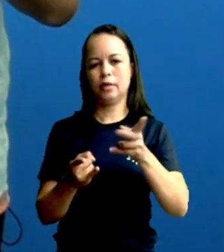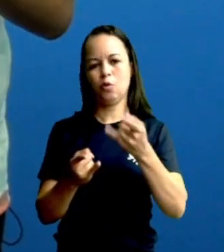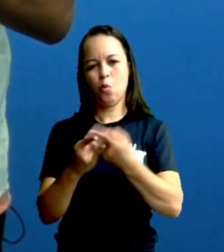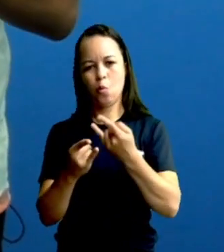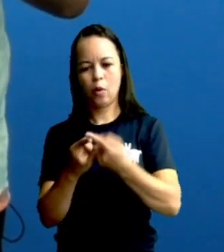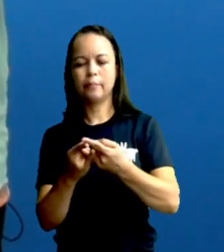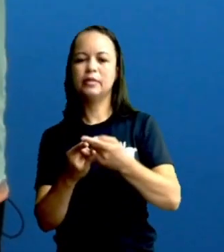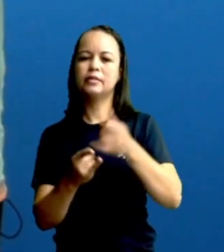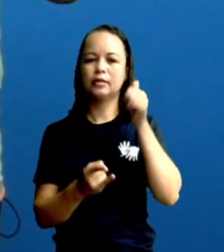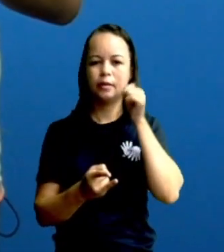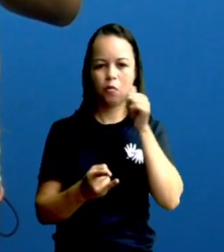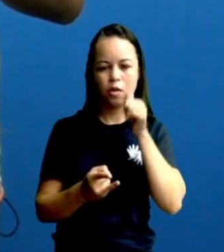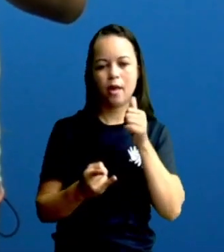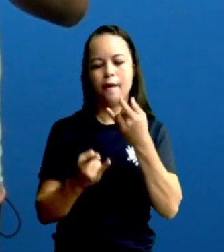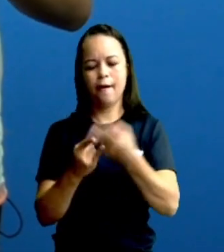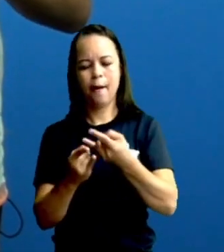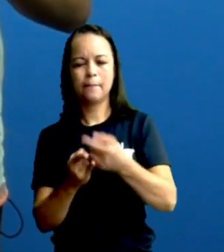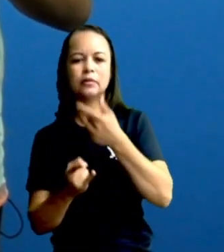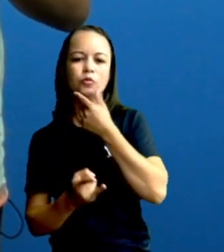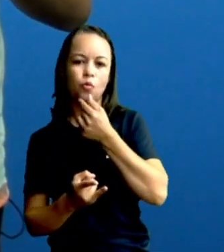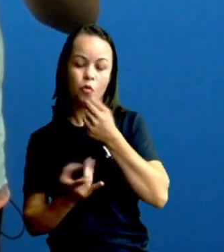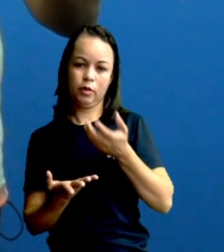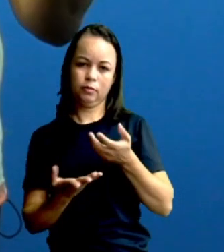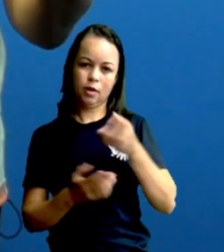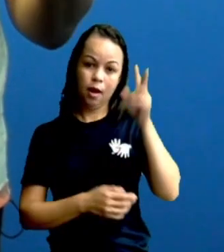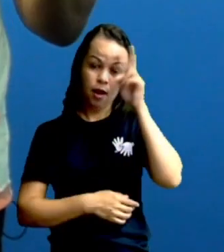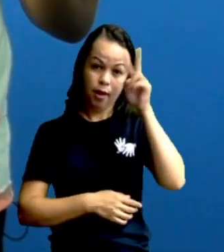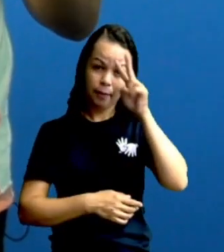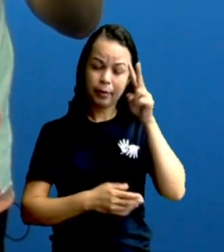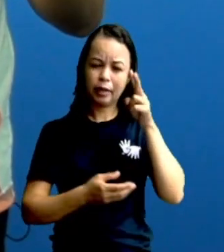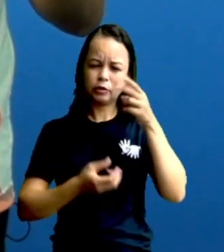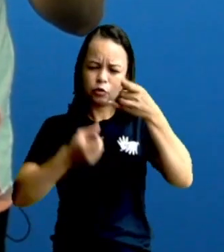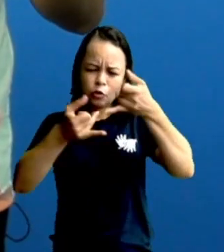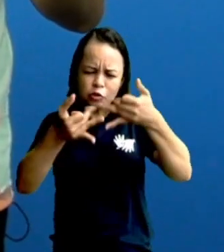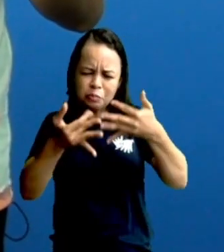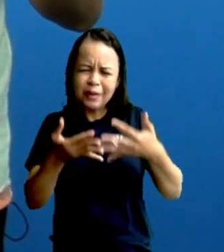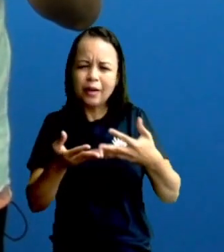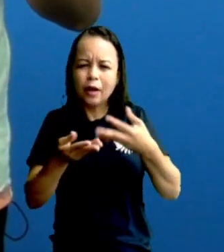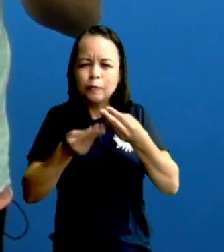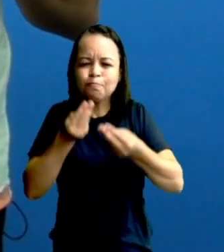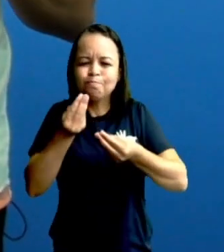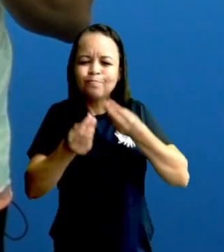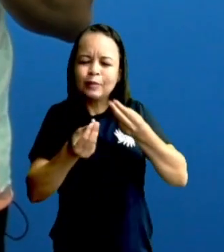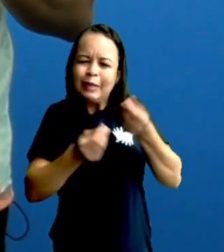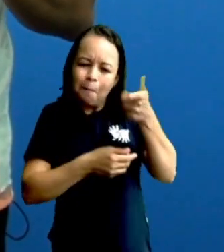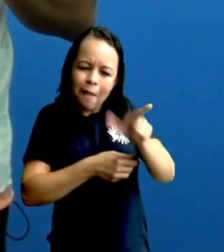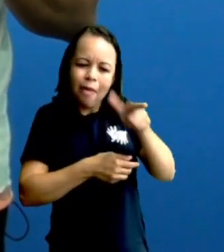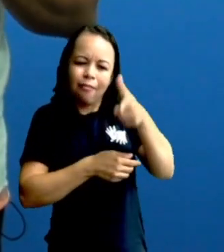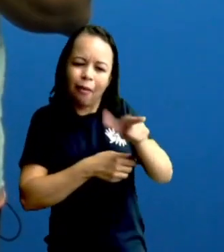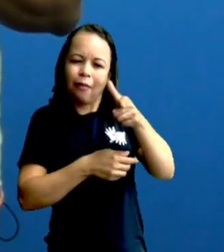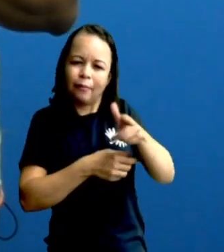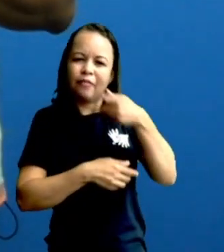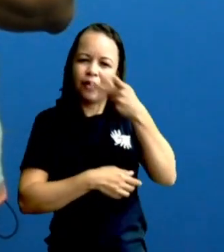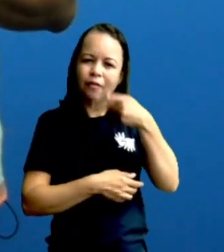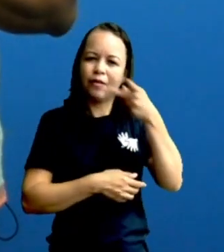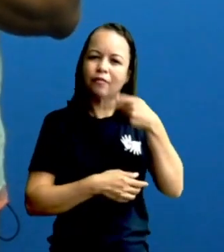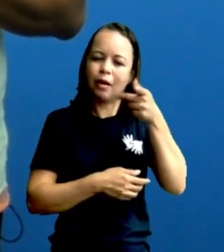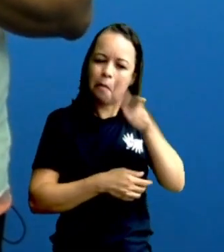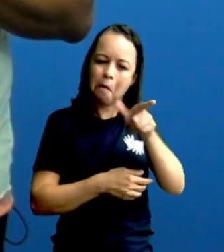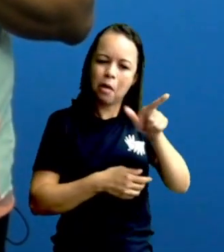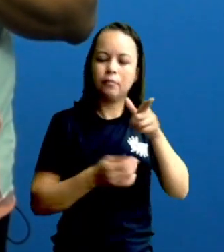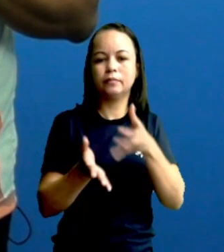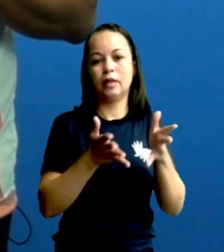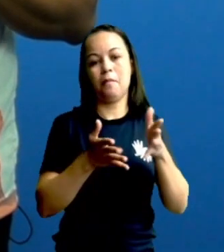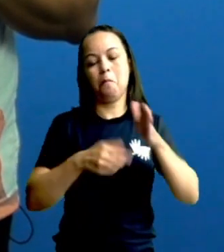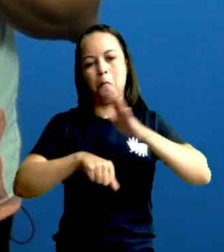seja masculina. E lembrando, gente, parece até que eu estou sendo muito redundante, que eu estou sendo muito repetitivo, mas eu acho que é um